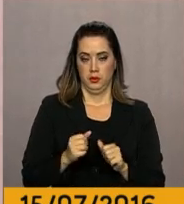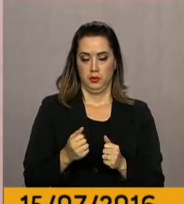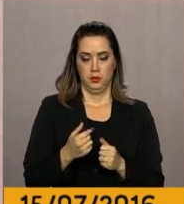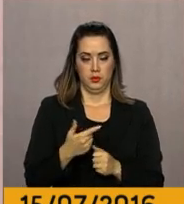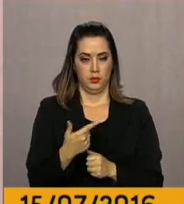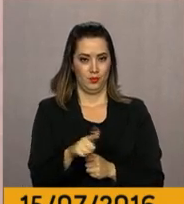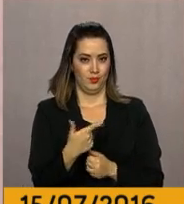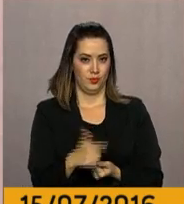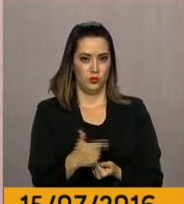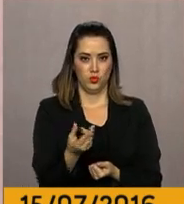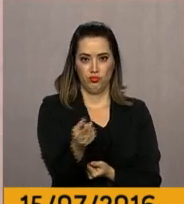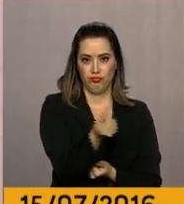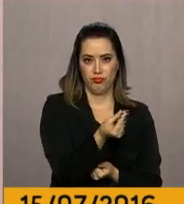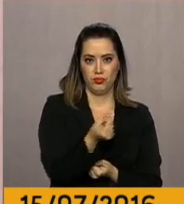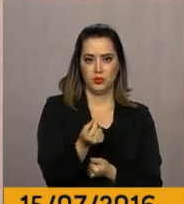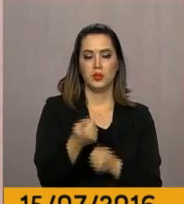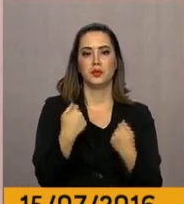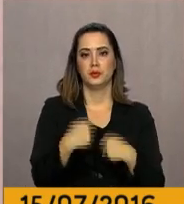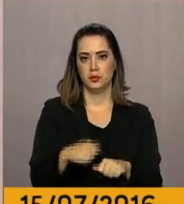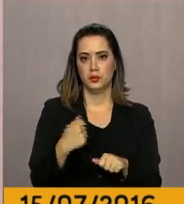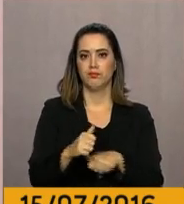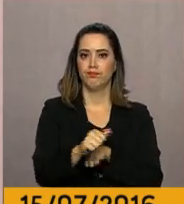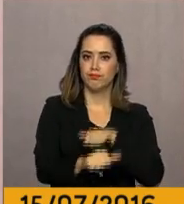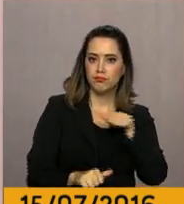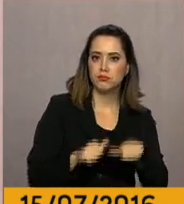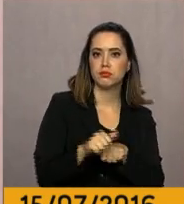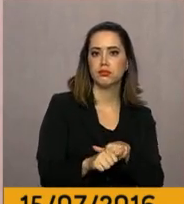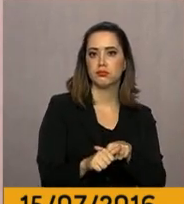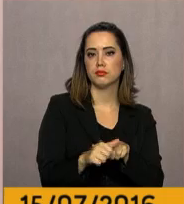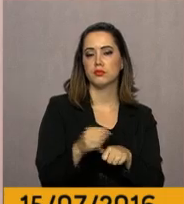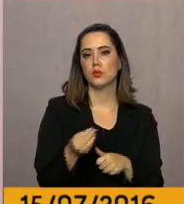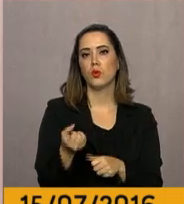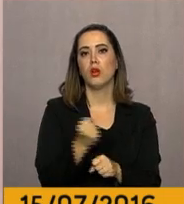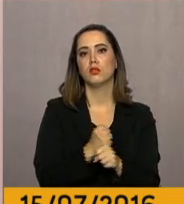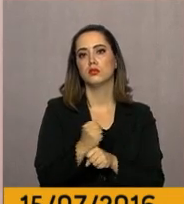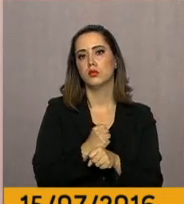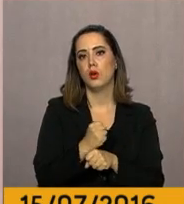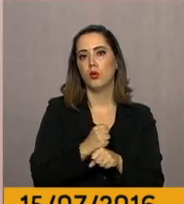existentes, que precisam de renovação anual, e